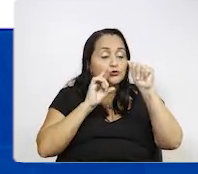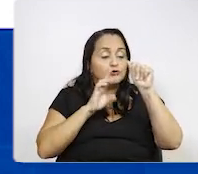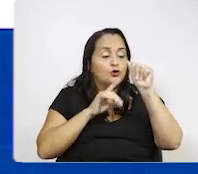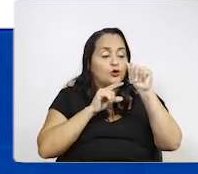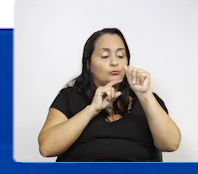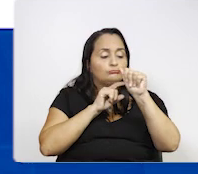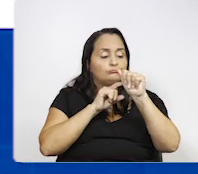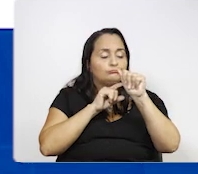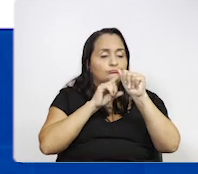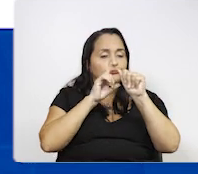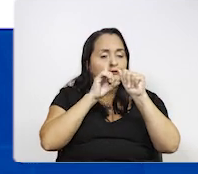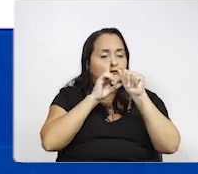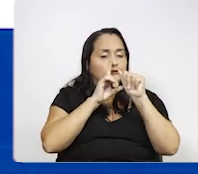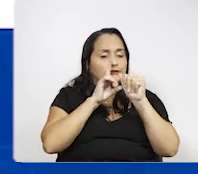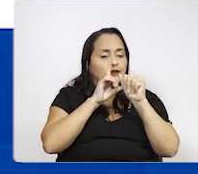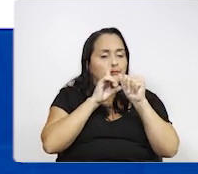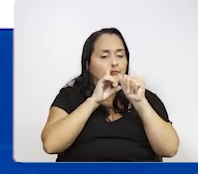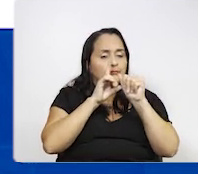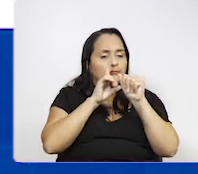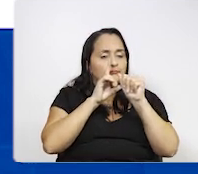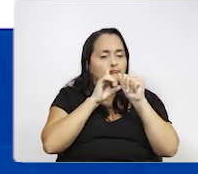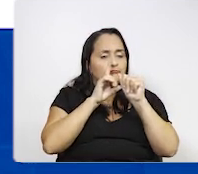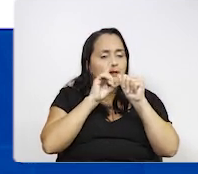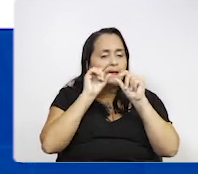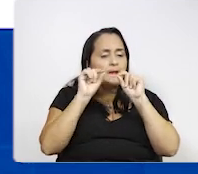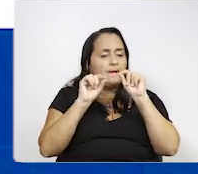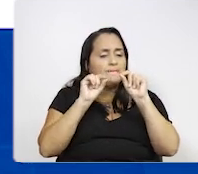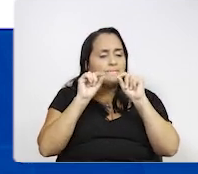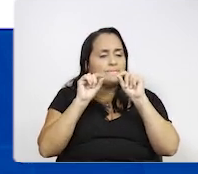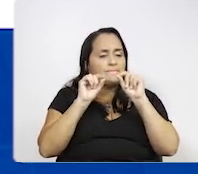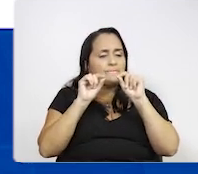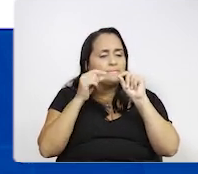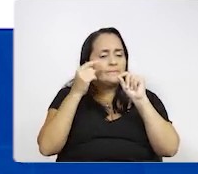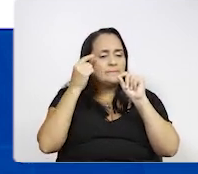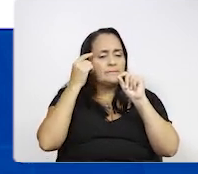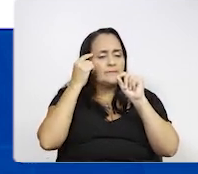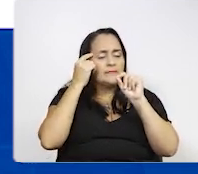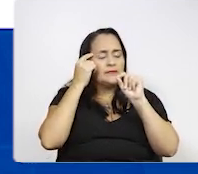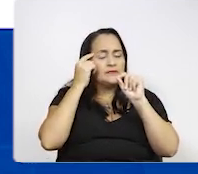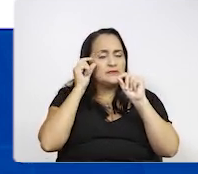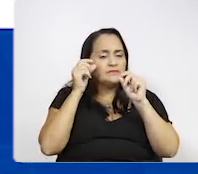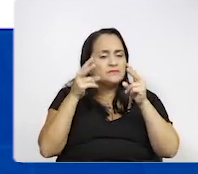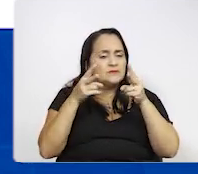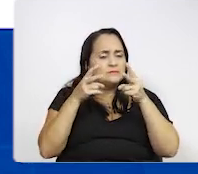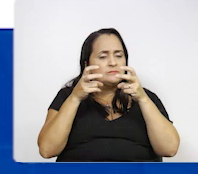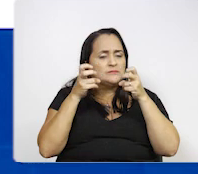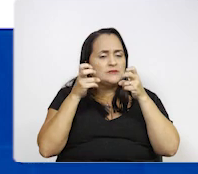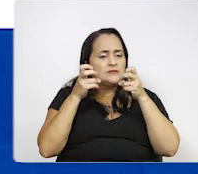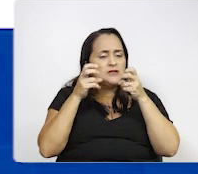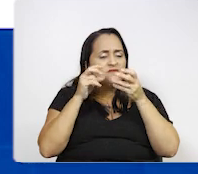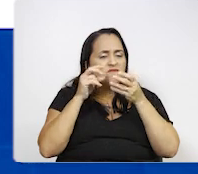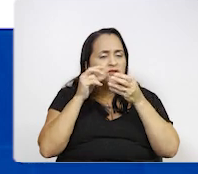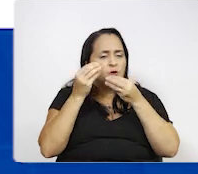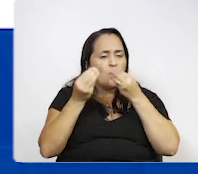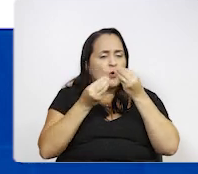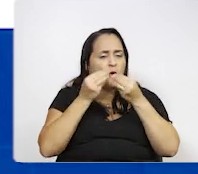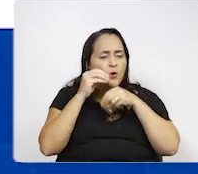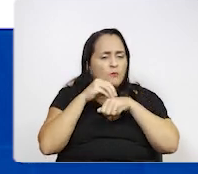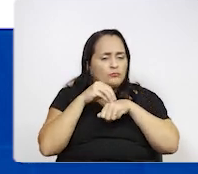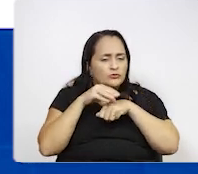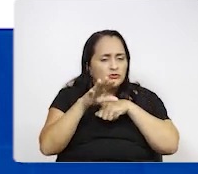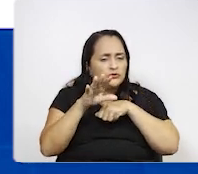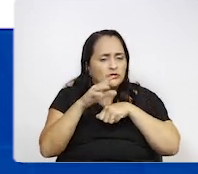denominador. Então, segura essa dica para trabalhar também o numerador. Observe que ele deu os